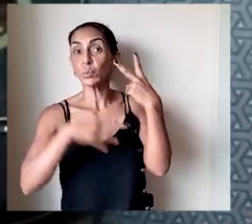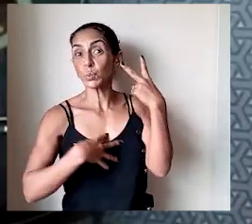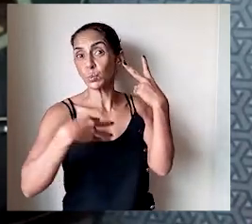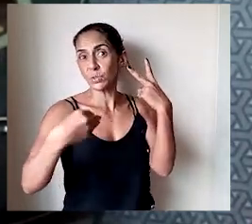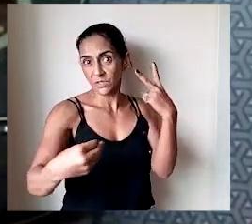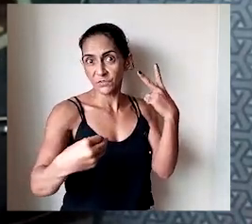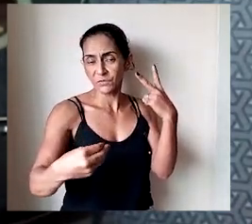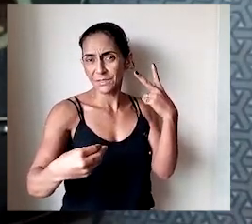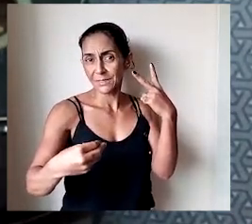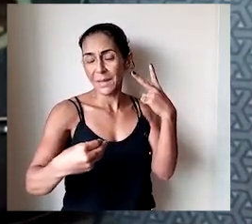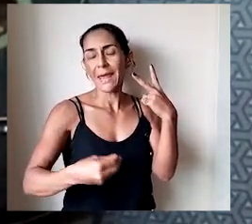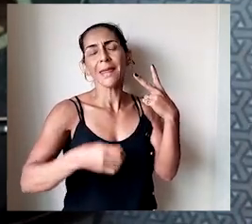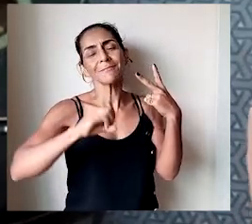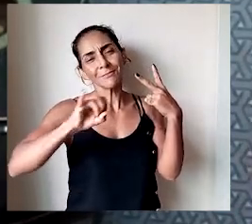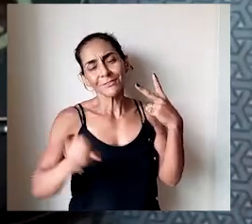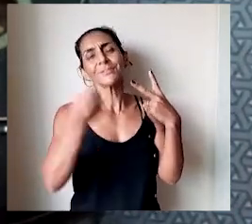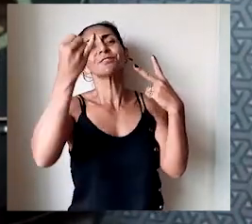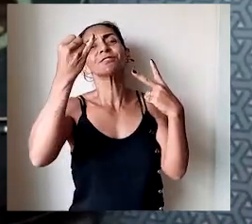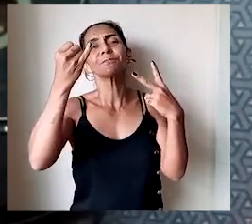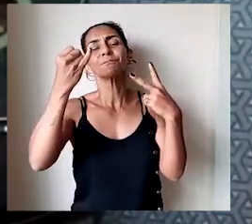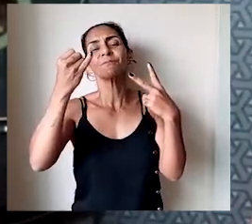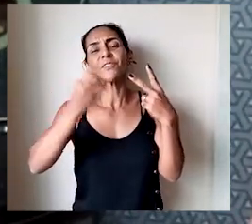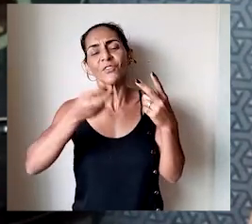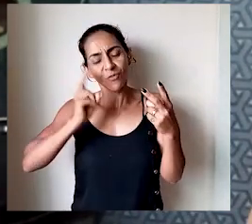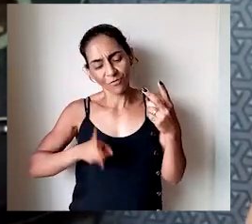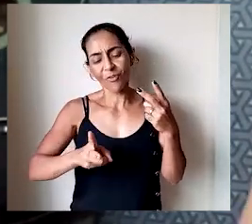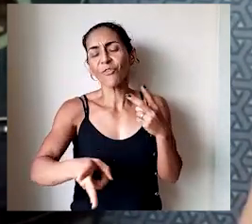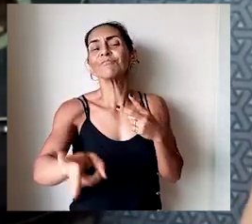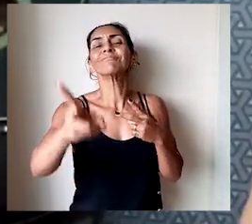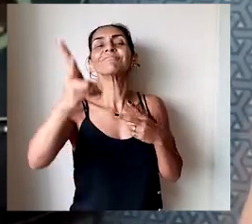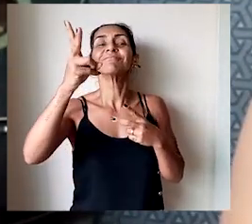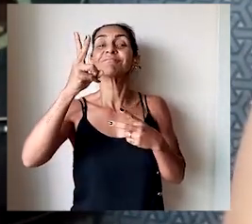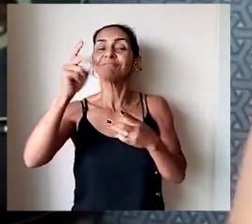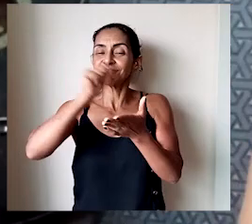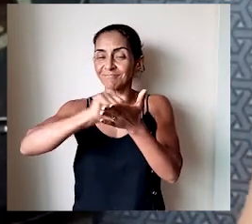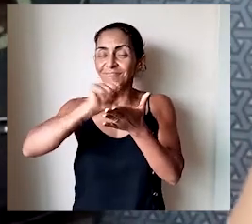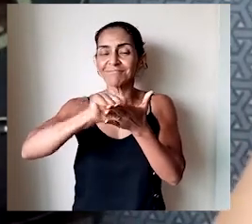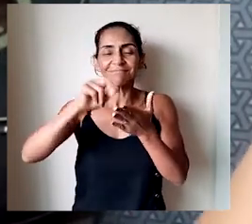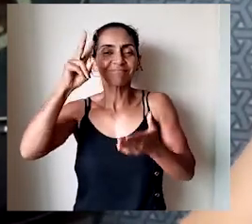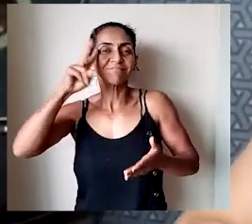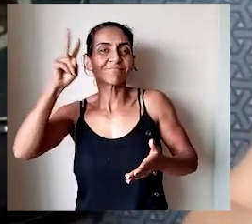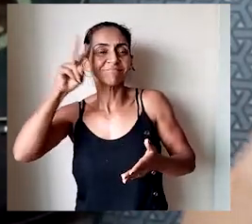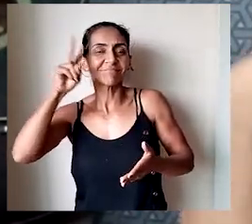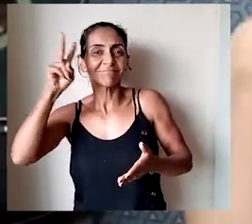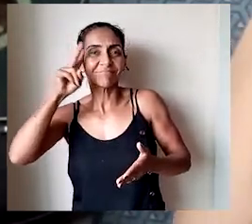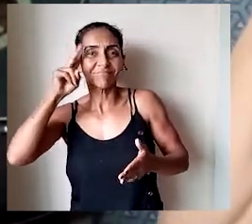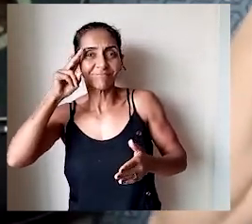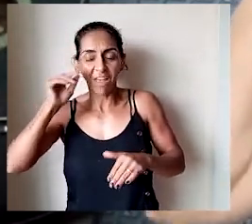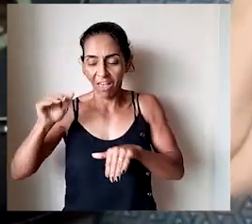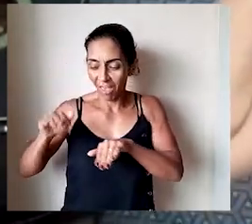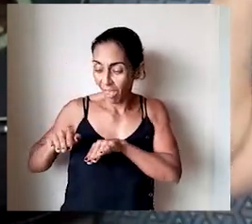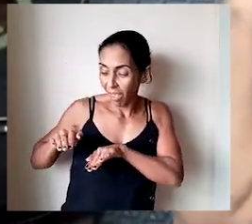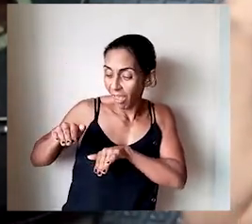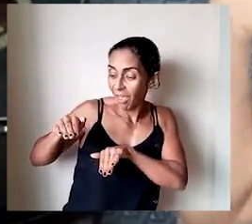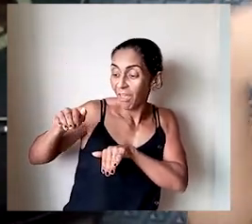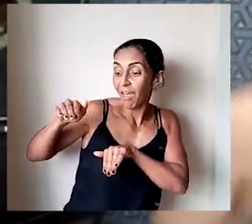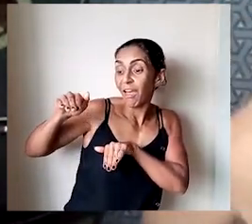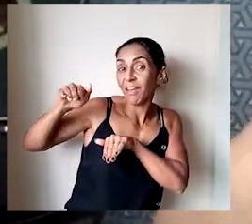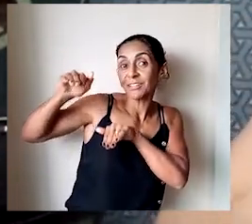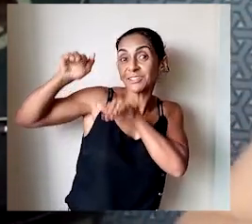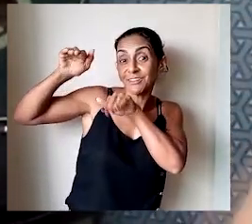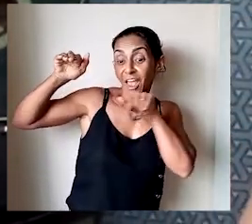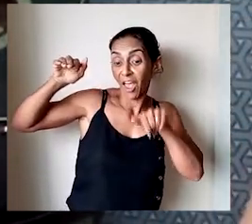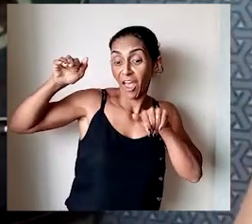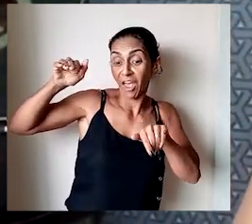ele decidiu continuar essa história também pela Mad, porque ele viu que a Mad já estava crescendo e assim como